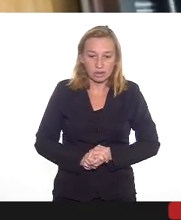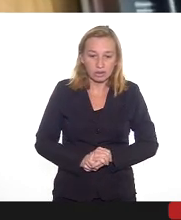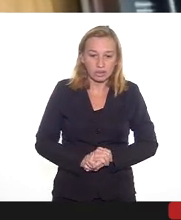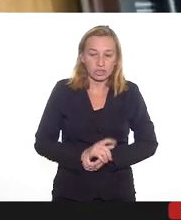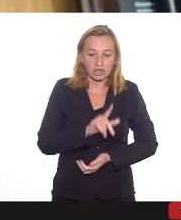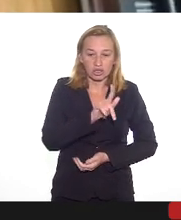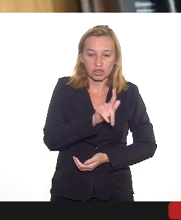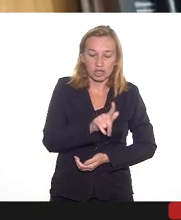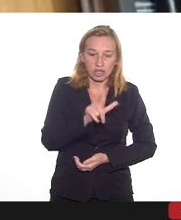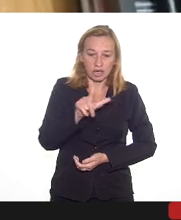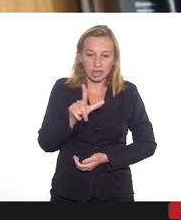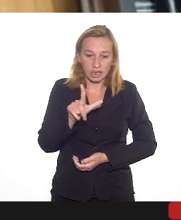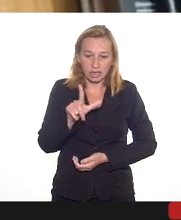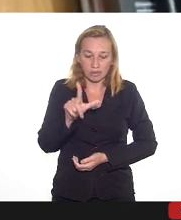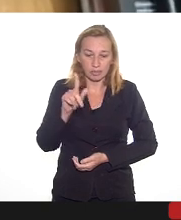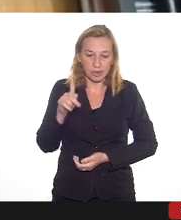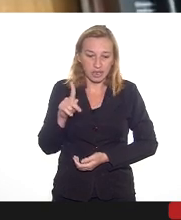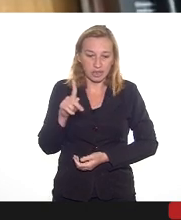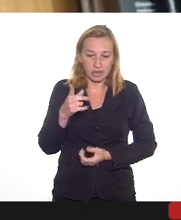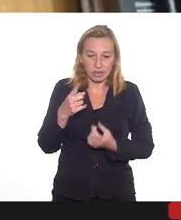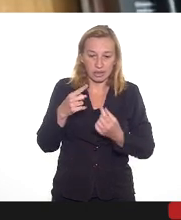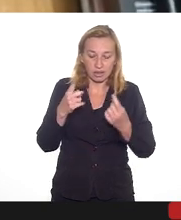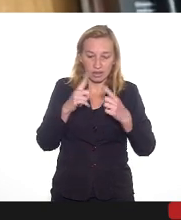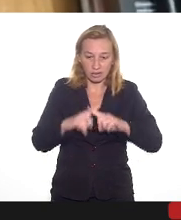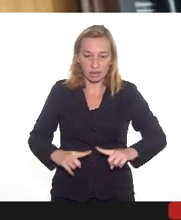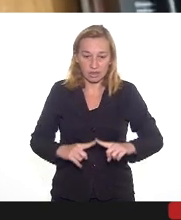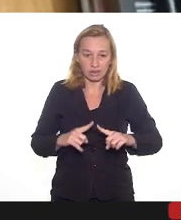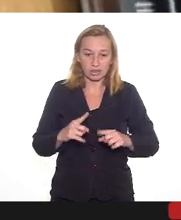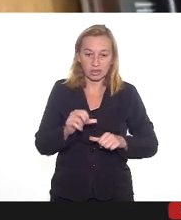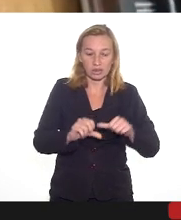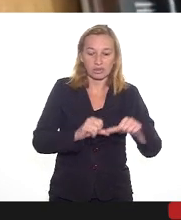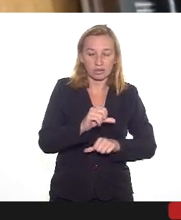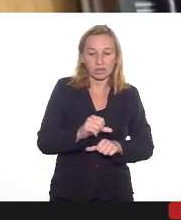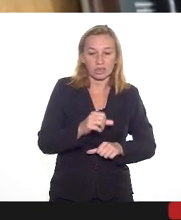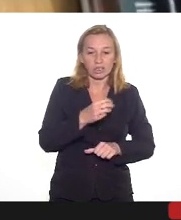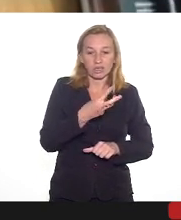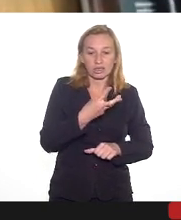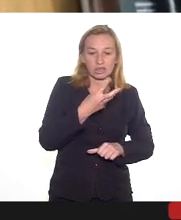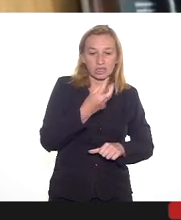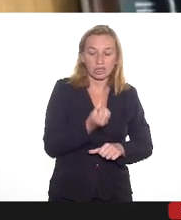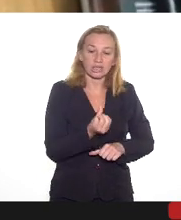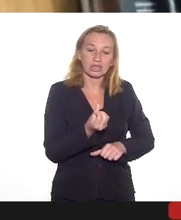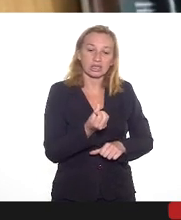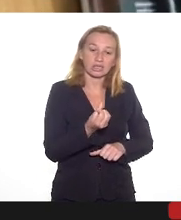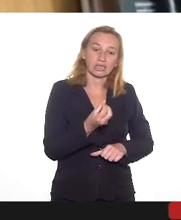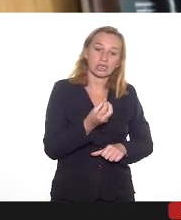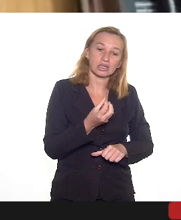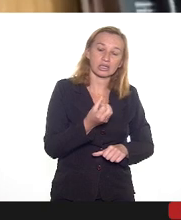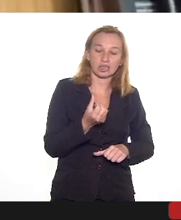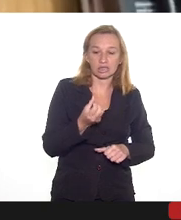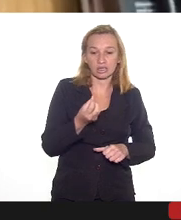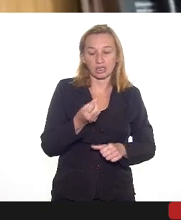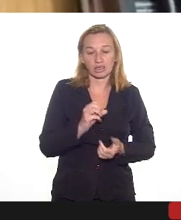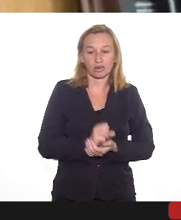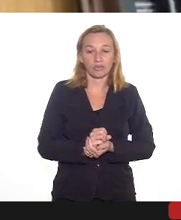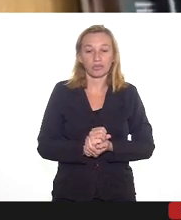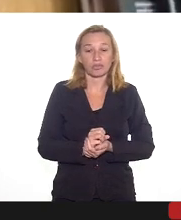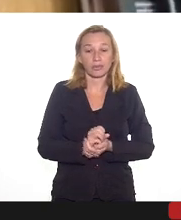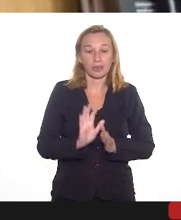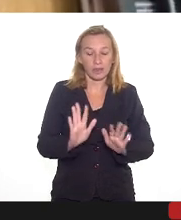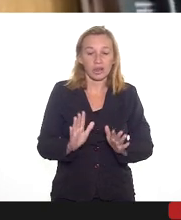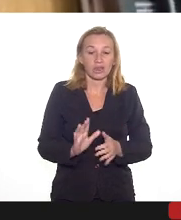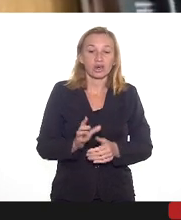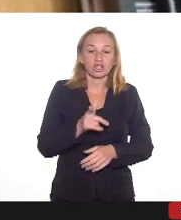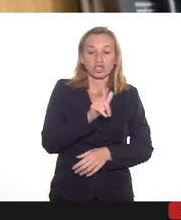GLP versus a transformação do cargo de 16 para 30 horas. A GLP foi